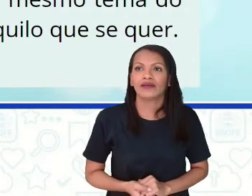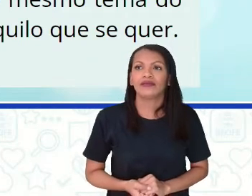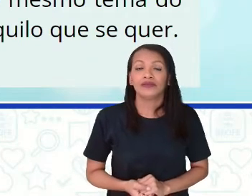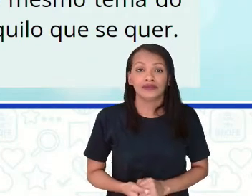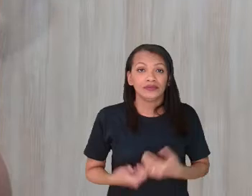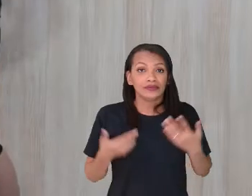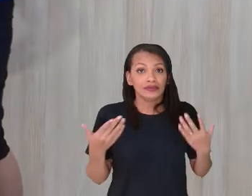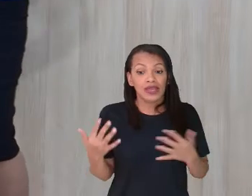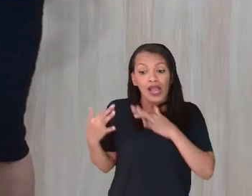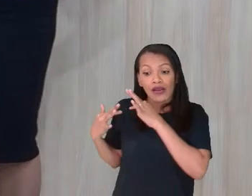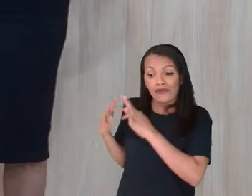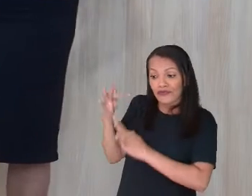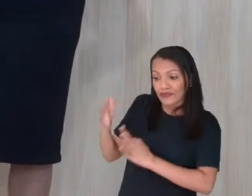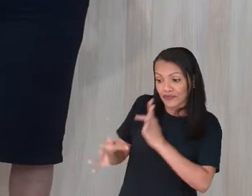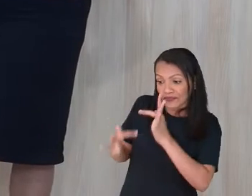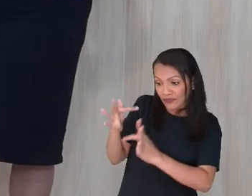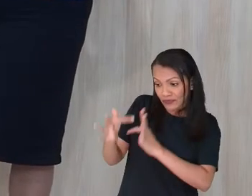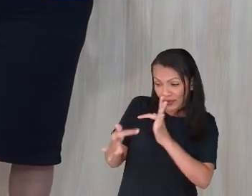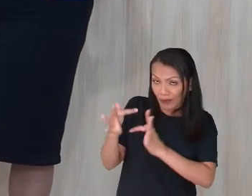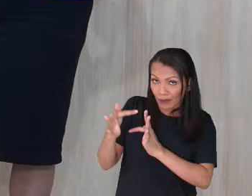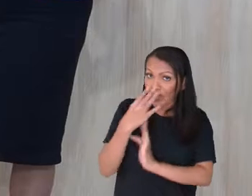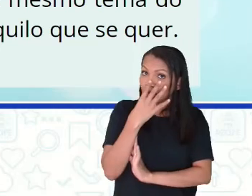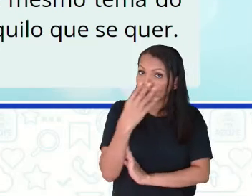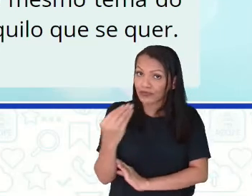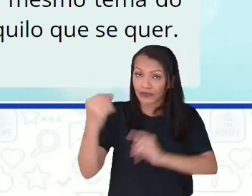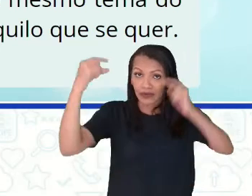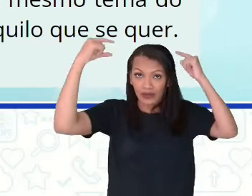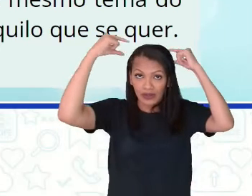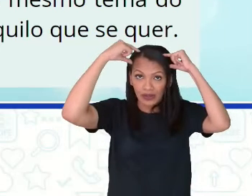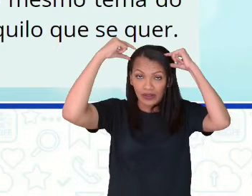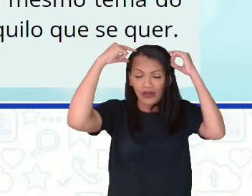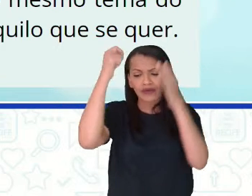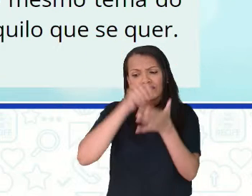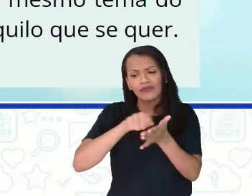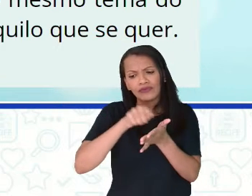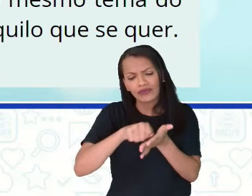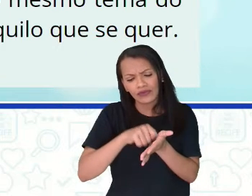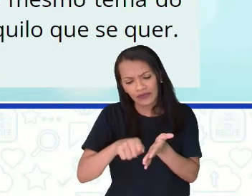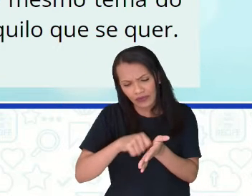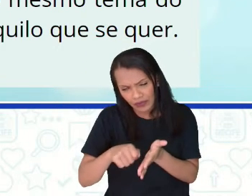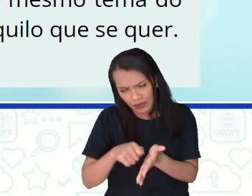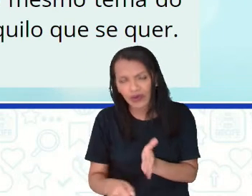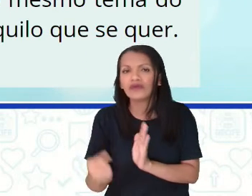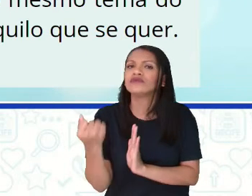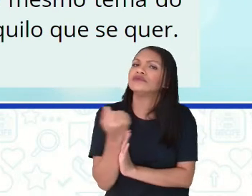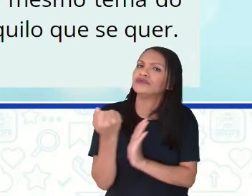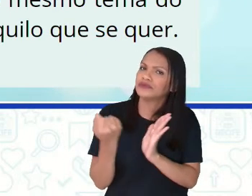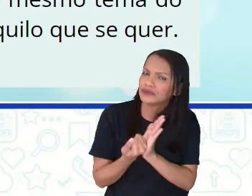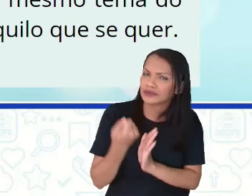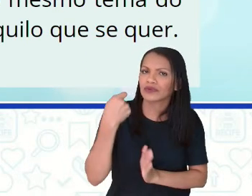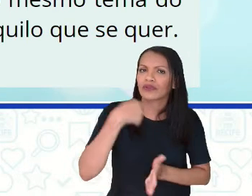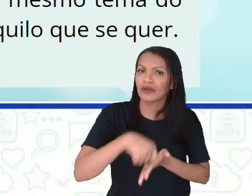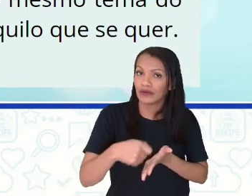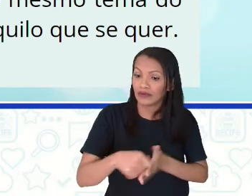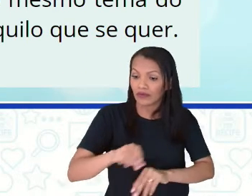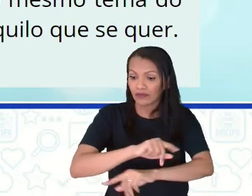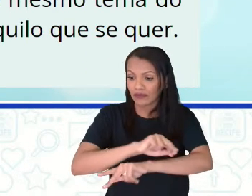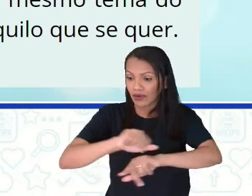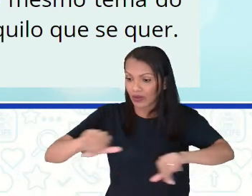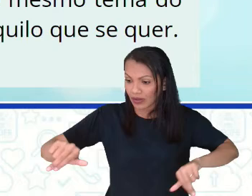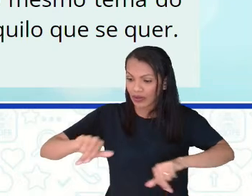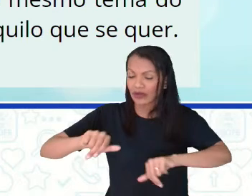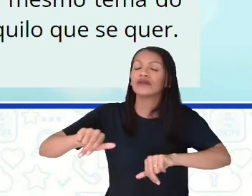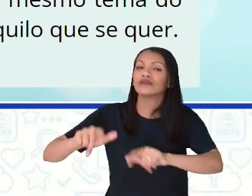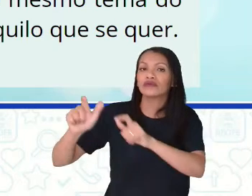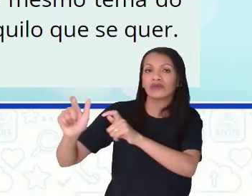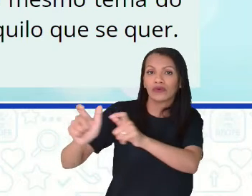a fábula da raposa e das uvas foi reescrita muitas vezes ao longo dos séculos e em diversos lugares do mundo.